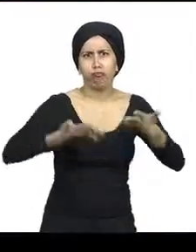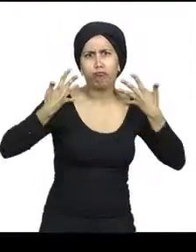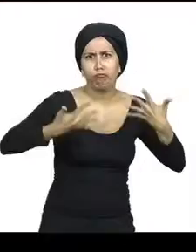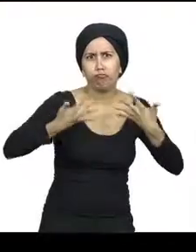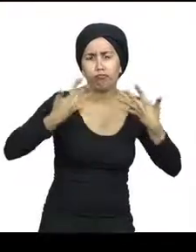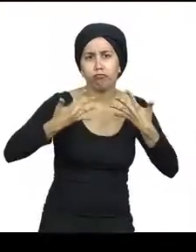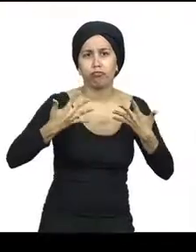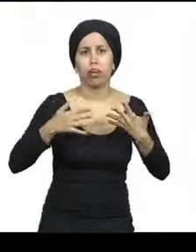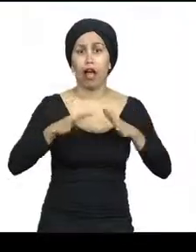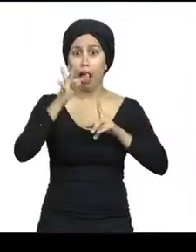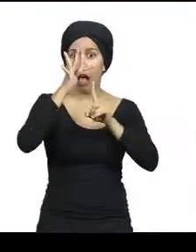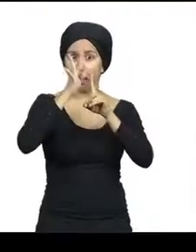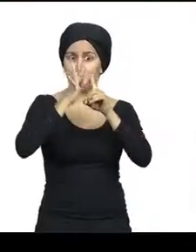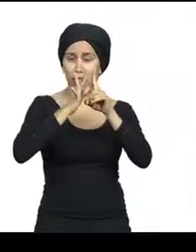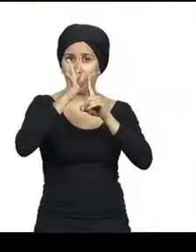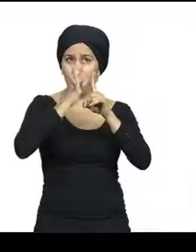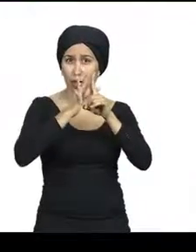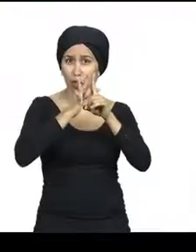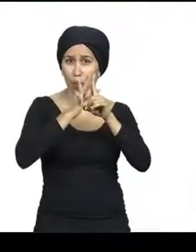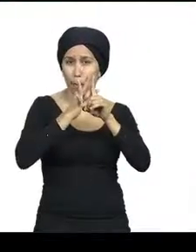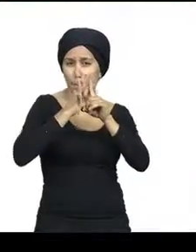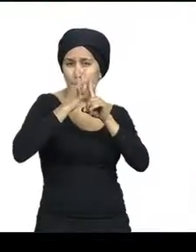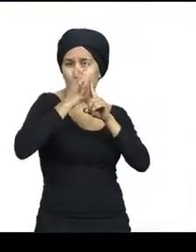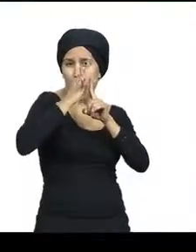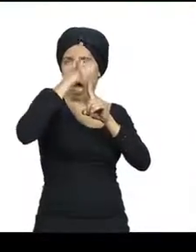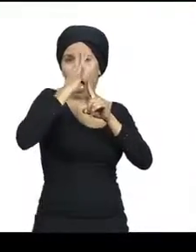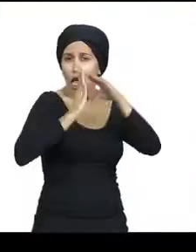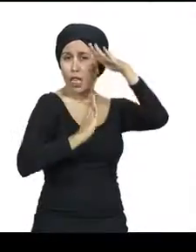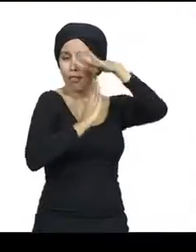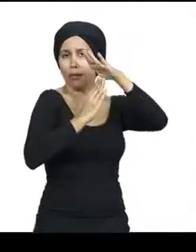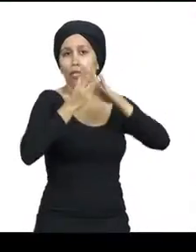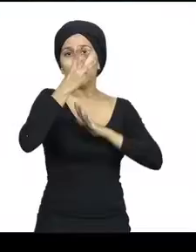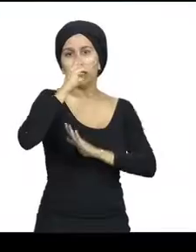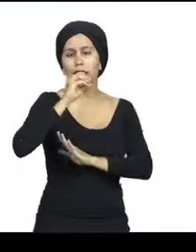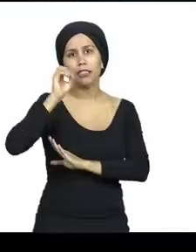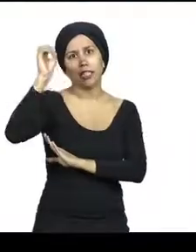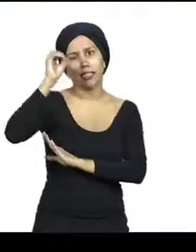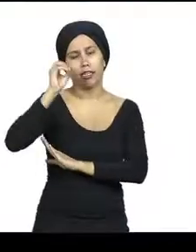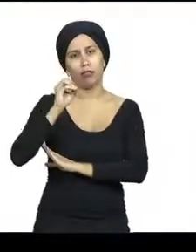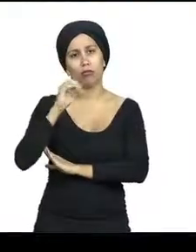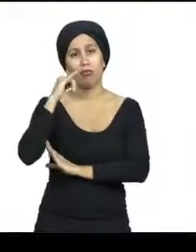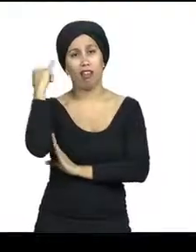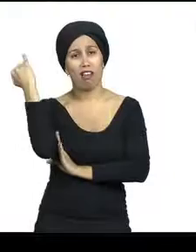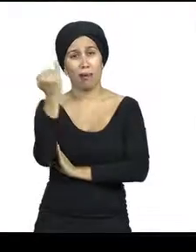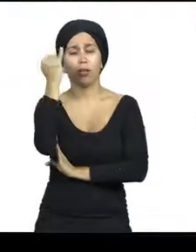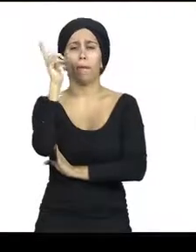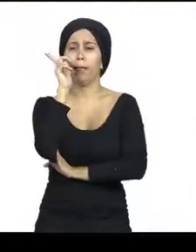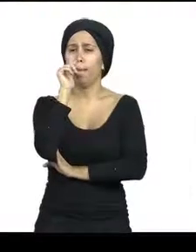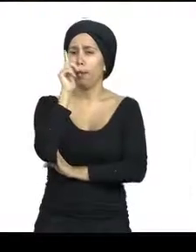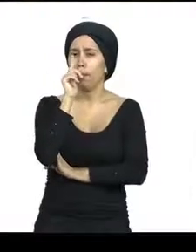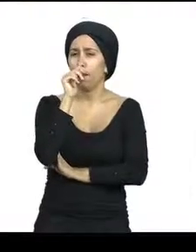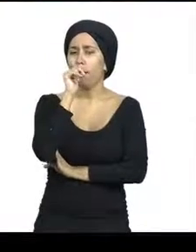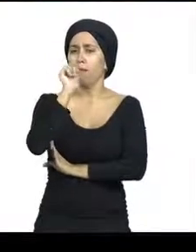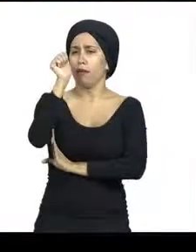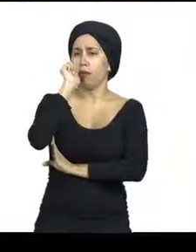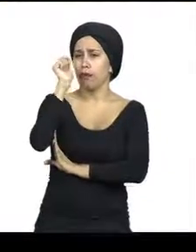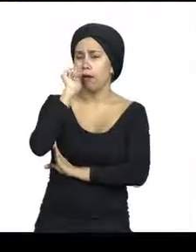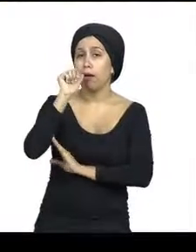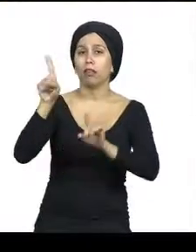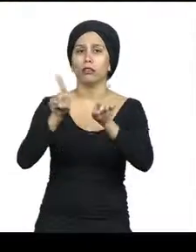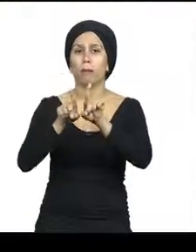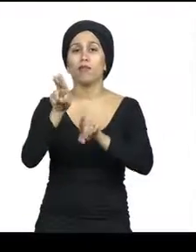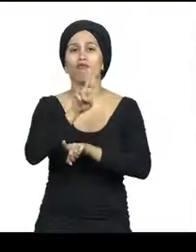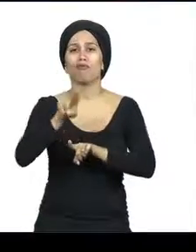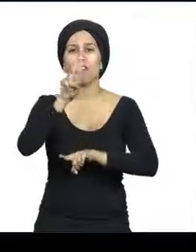deve marcar, no máximo, 30 graus. E olha, é muito importante se hidratar bem e usar as vestimentas adequadas que foram fornecidas pela